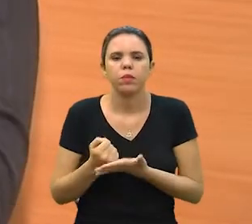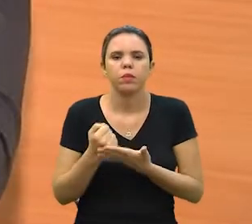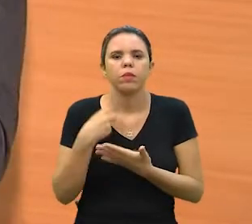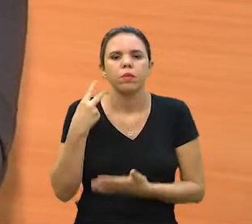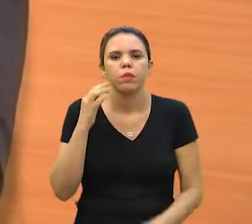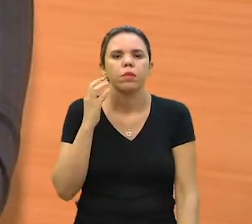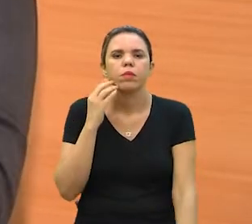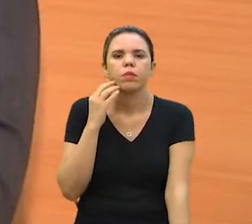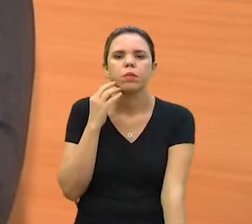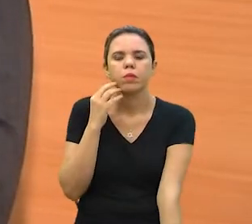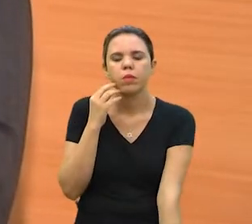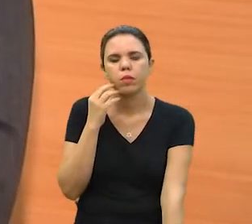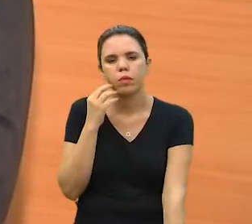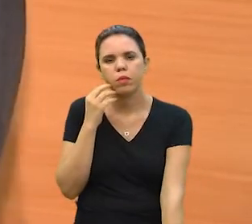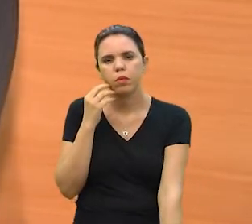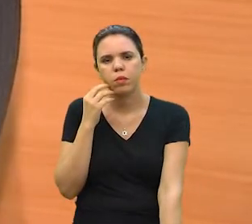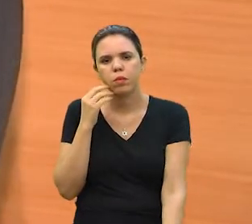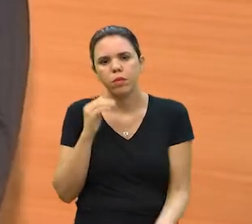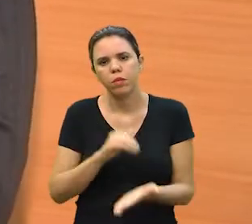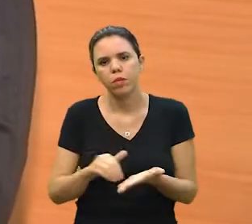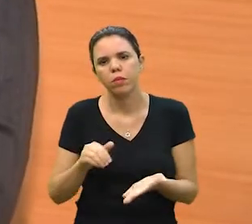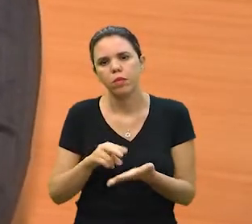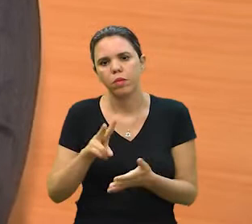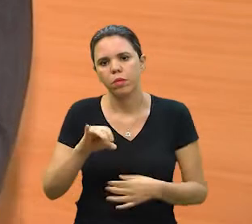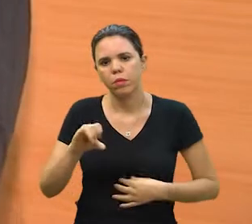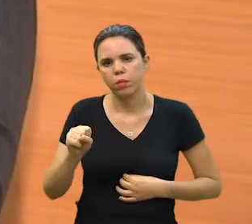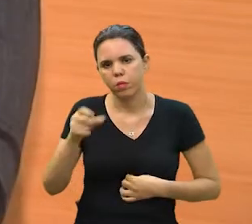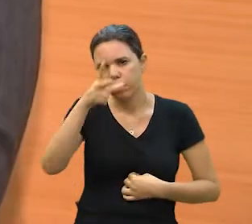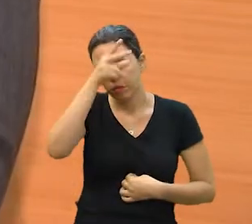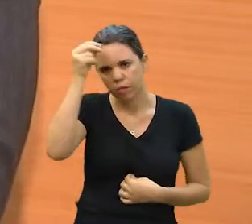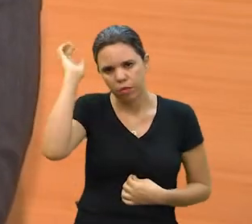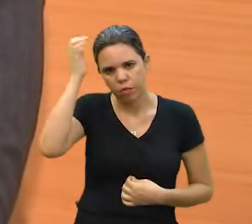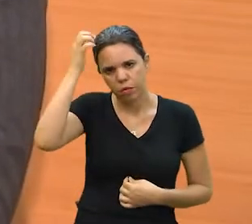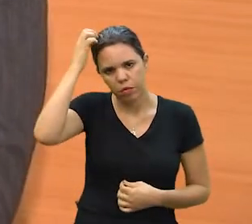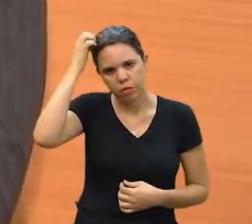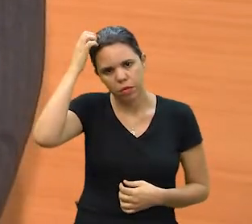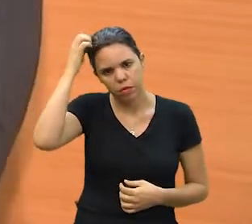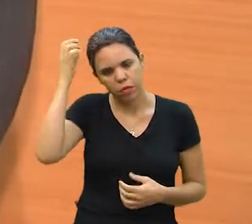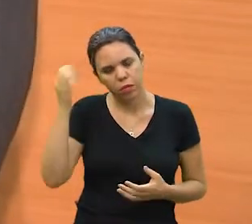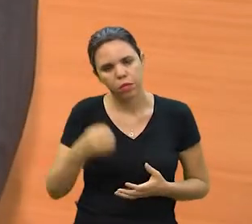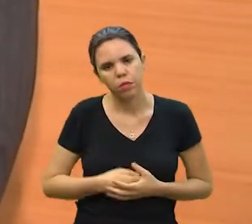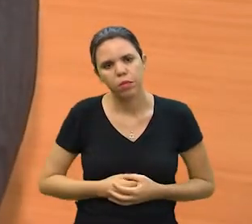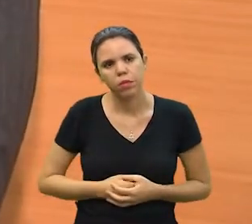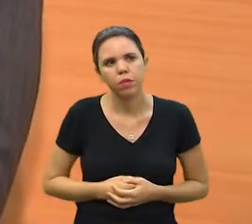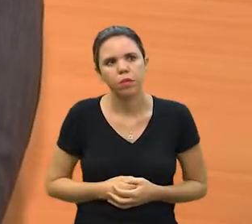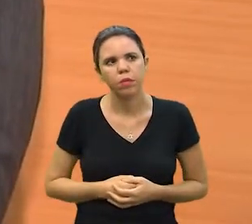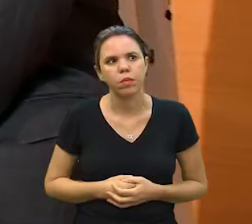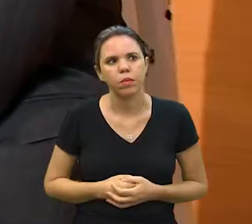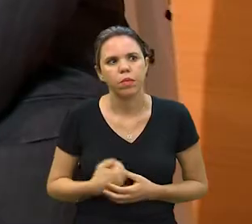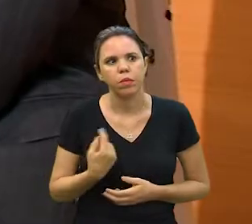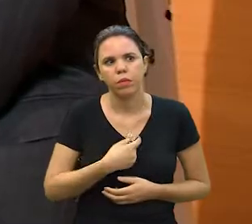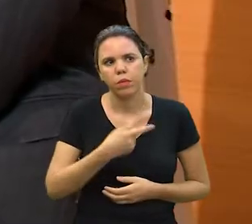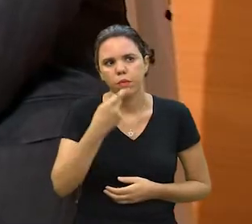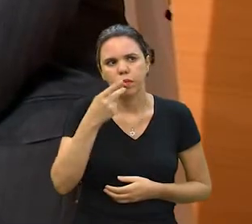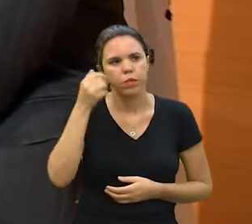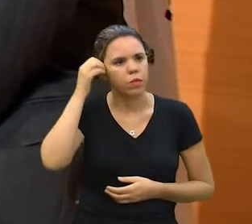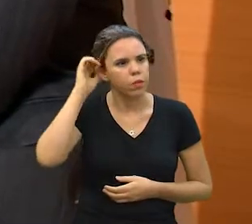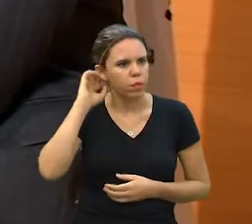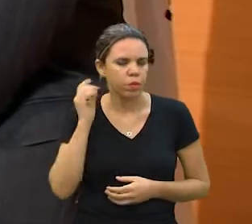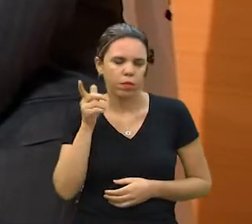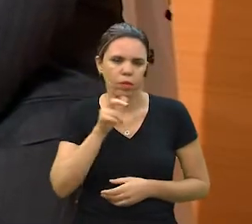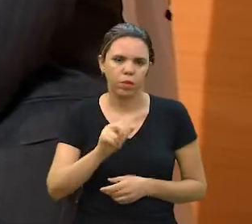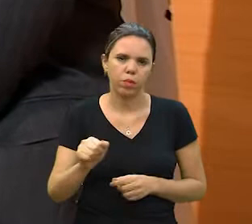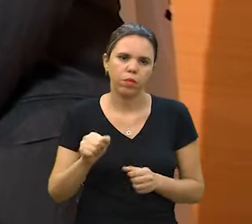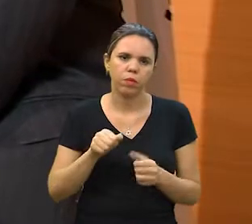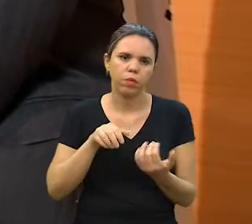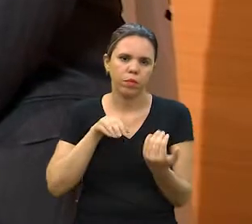decisão. Vereador Igor, né, o secretário Vinícius e o nosso prefeito da cidade, Dr. Dário Saad. A gente está falando aí de uma